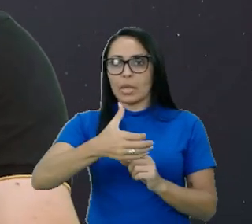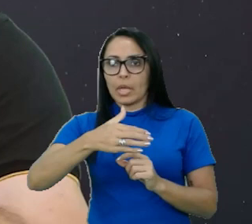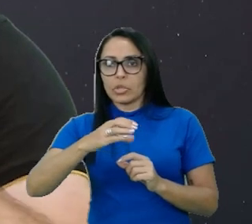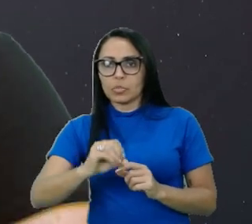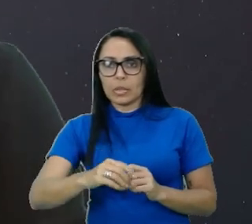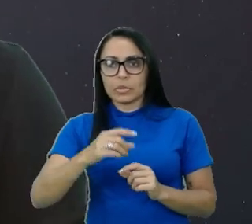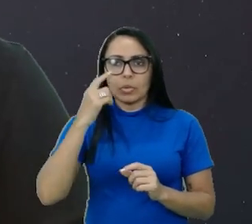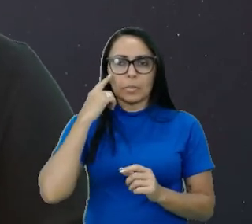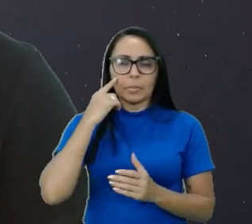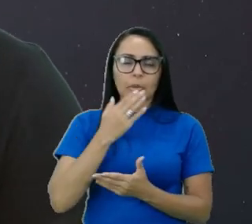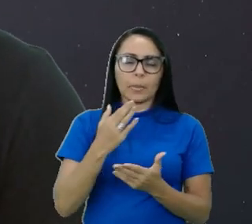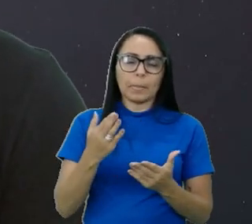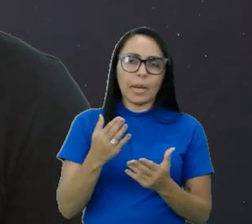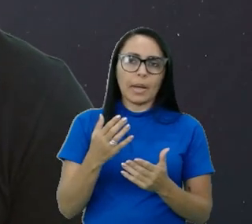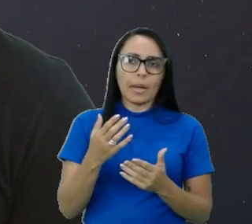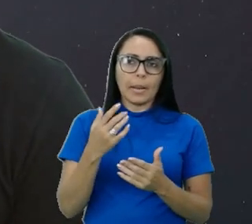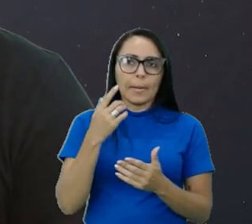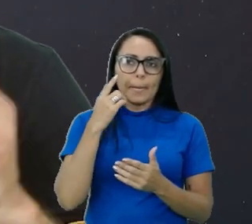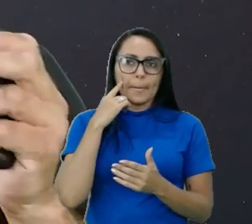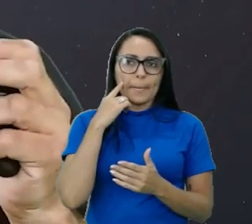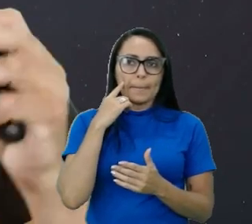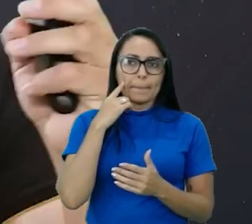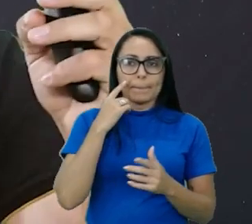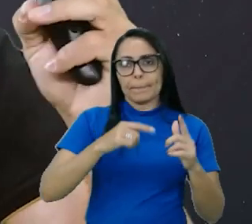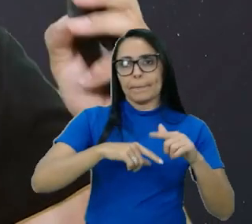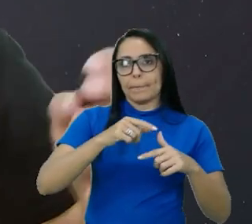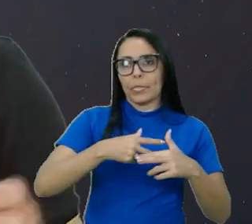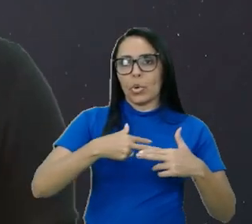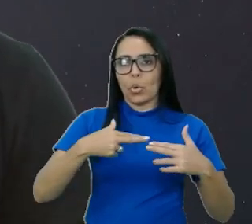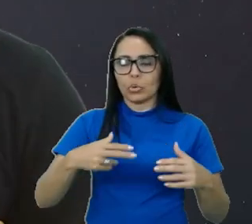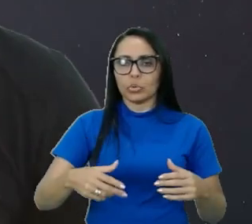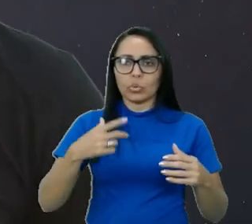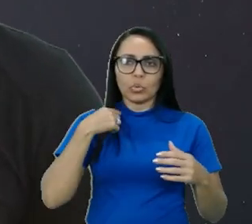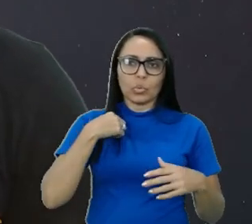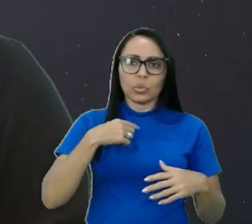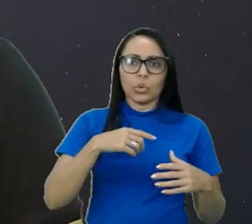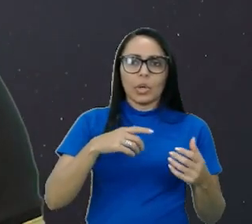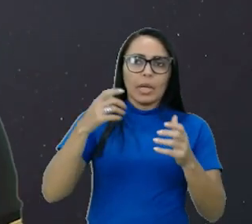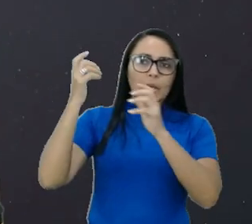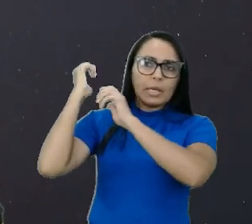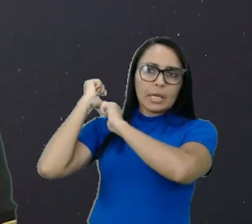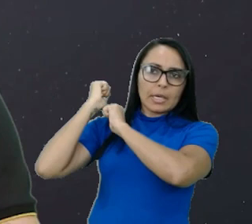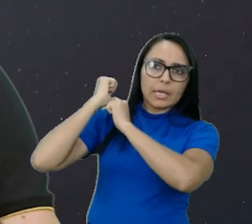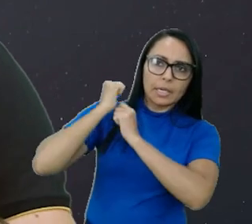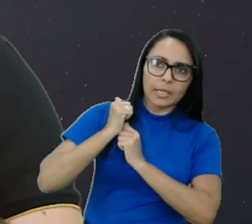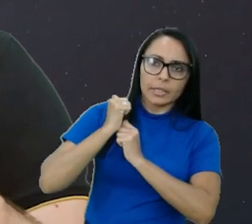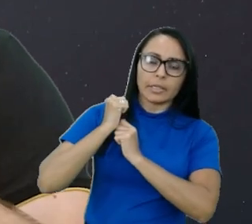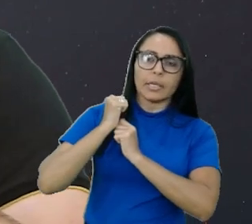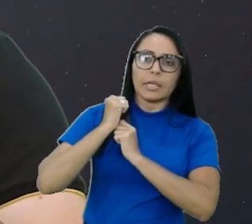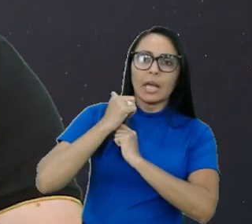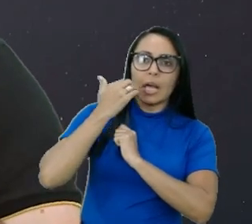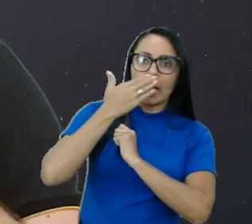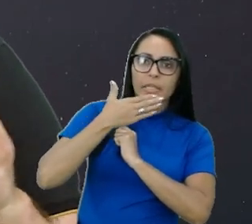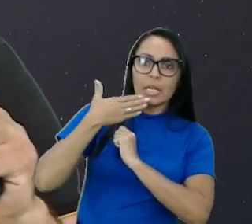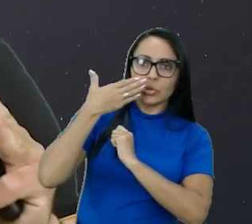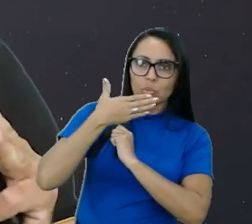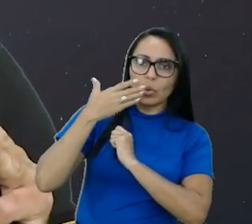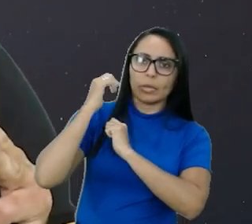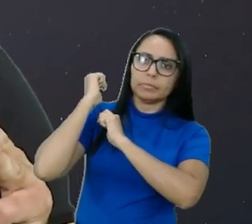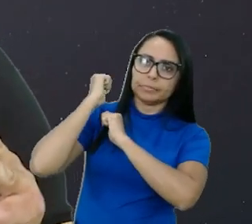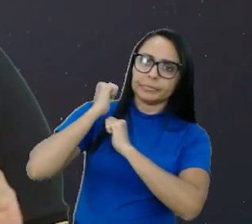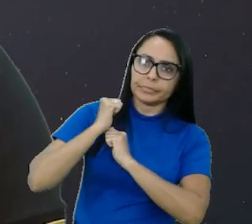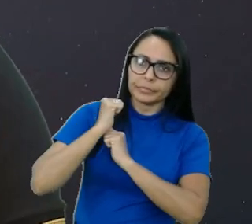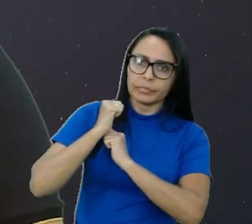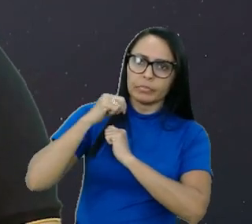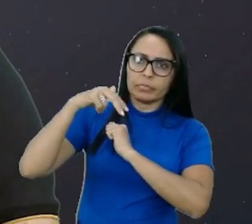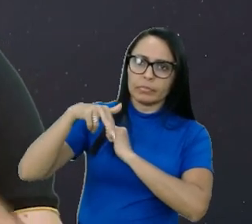uma certa carreta de açúcar, por exemplo. Então observe que cada trabalhador com a mesma força de trabalho,